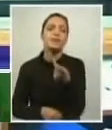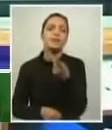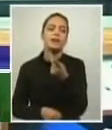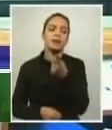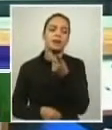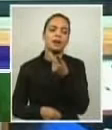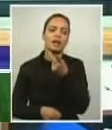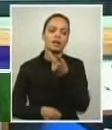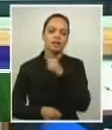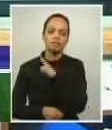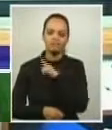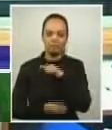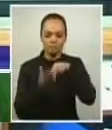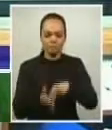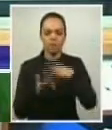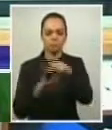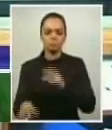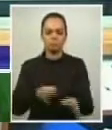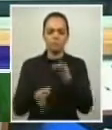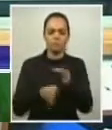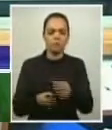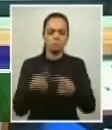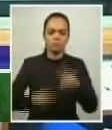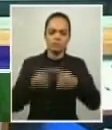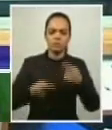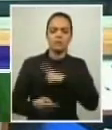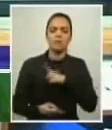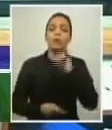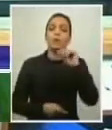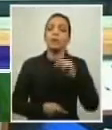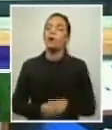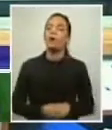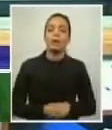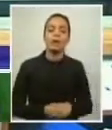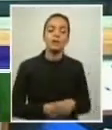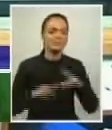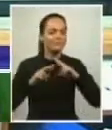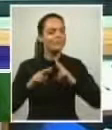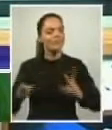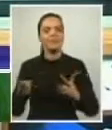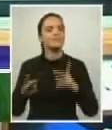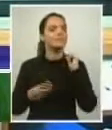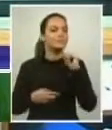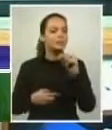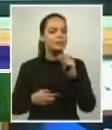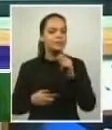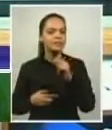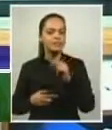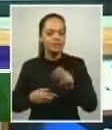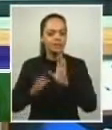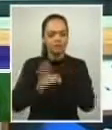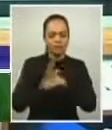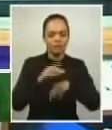o seu projeto político por um arranjo diferente do que cem anos